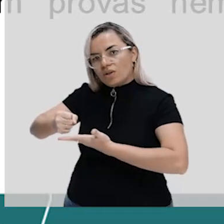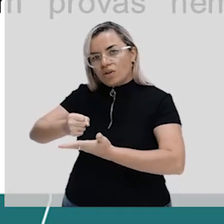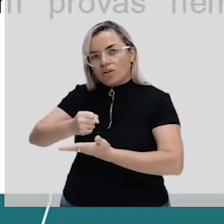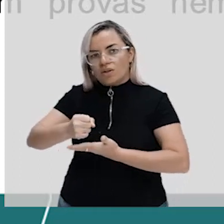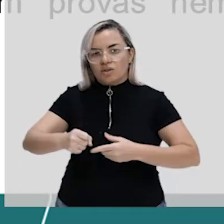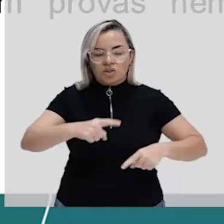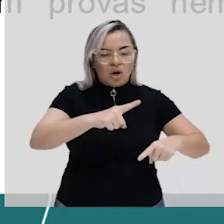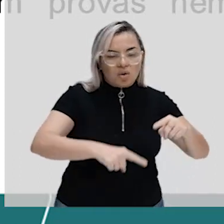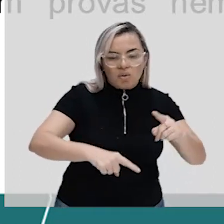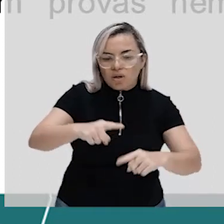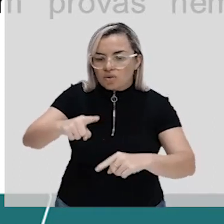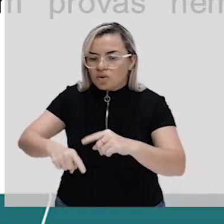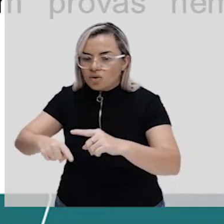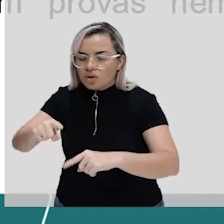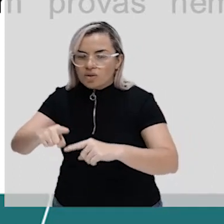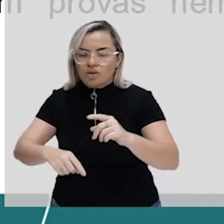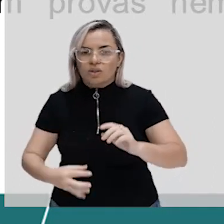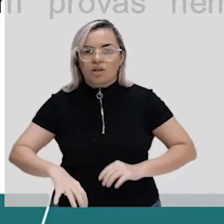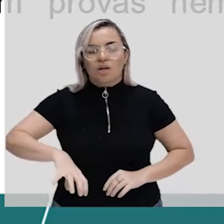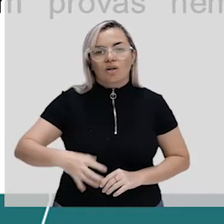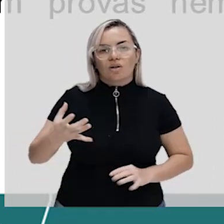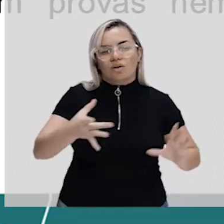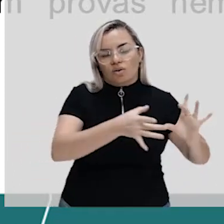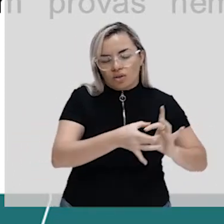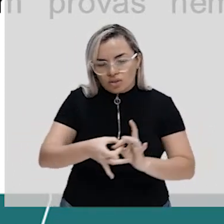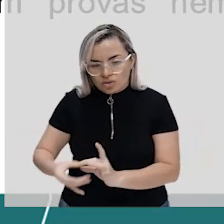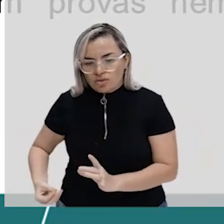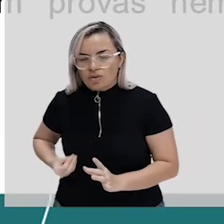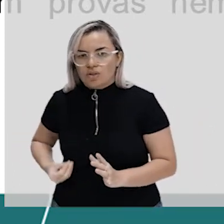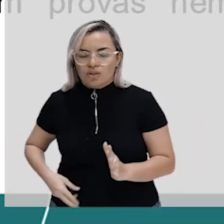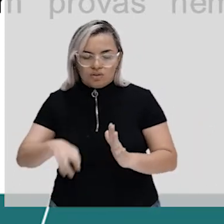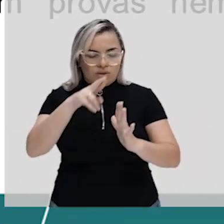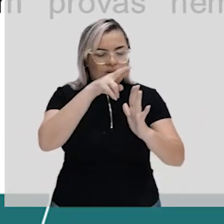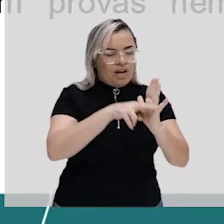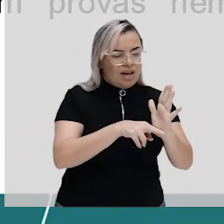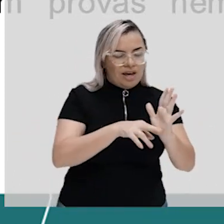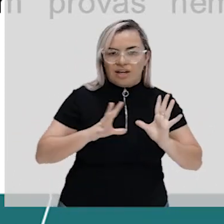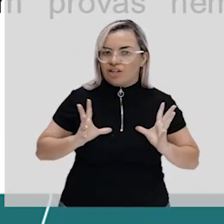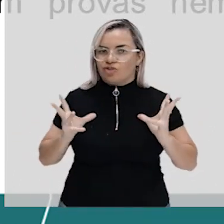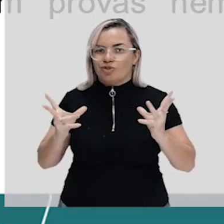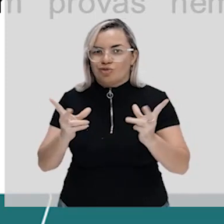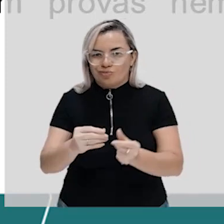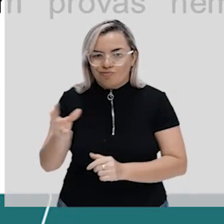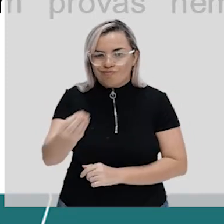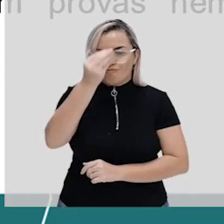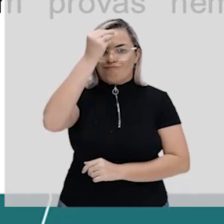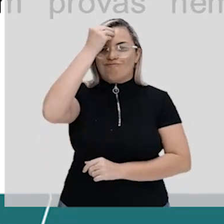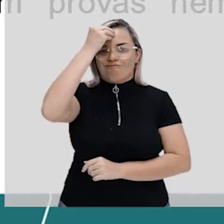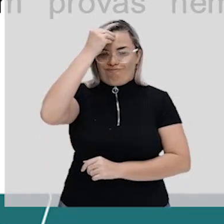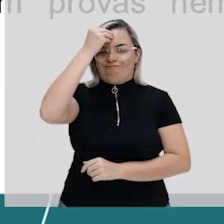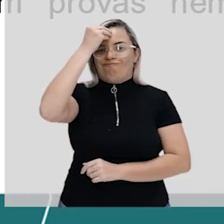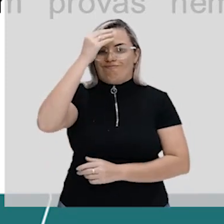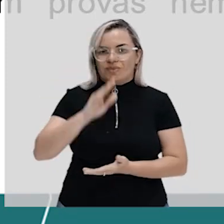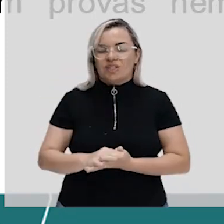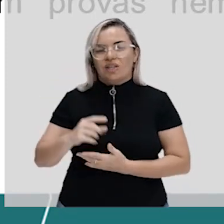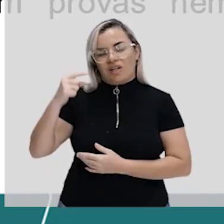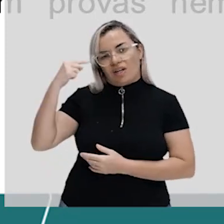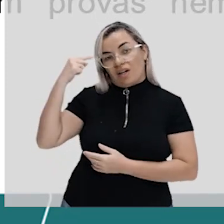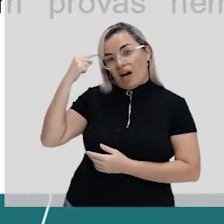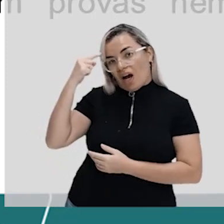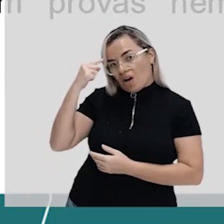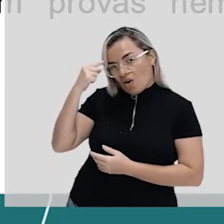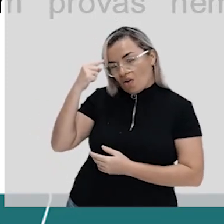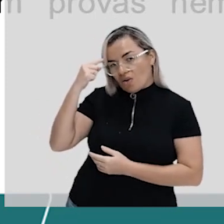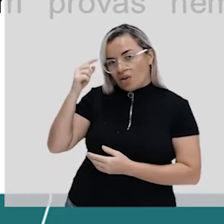ou acontecimentos que são tomados como regra geral. Portanto, a lógica do senso comum vai do